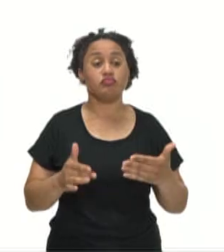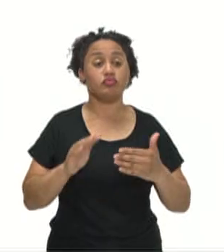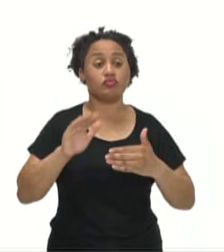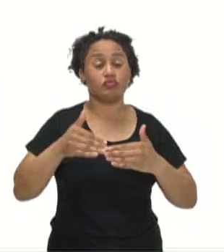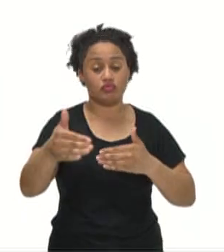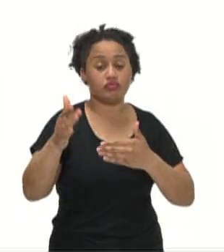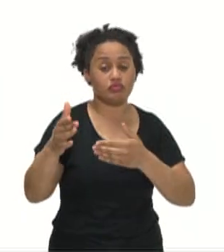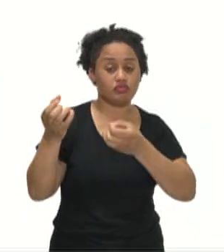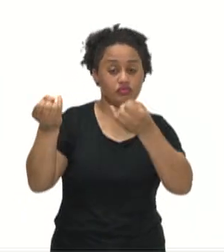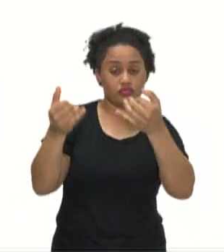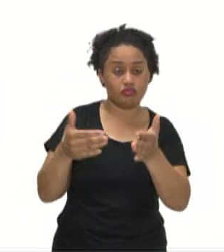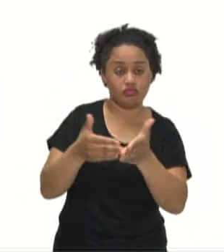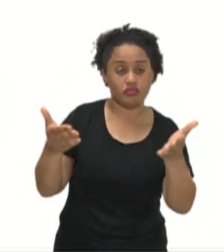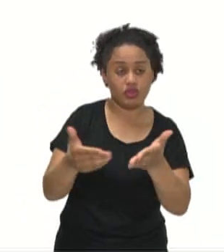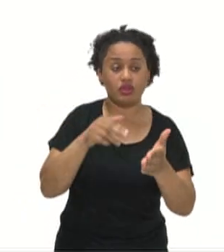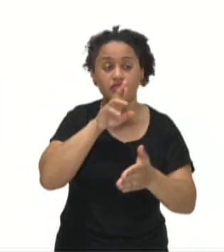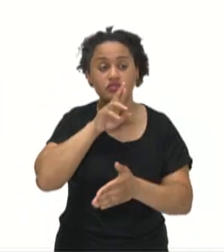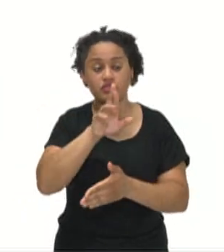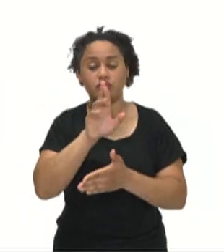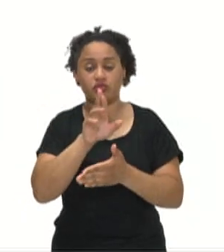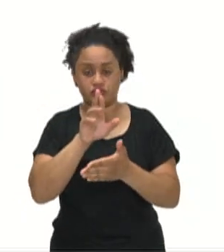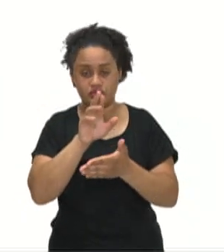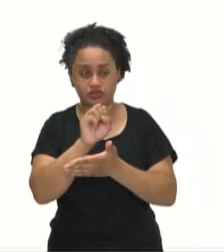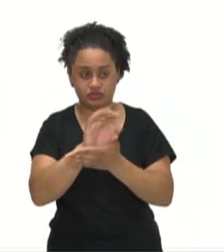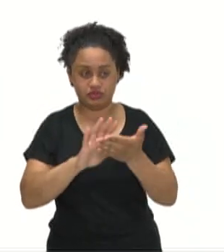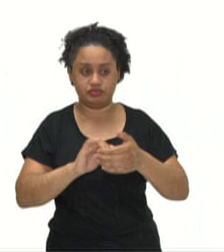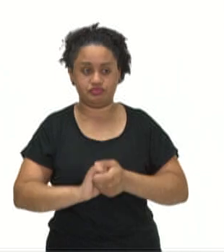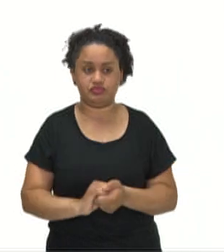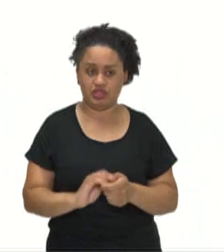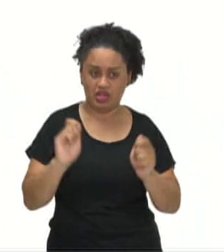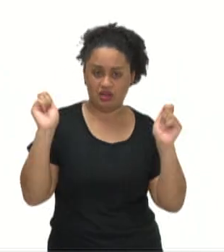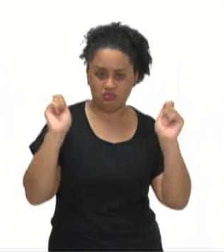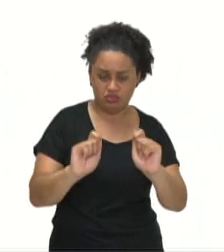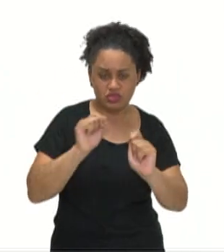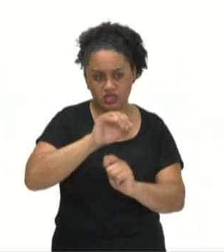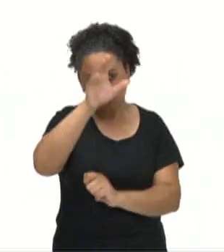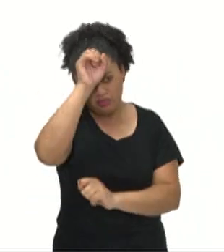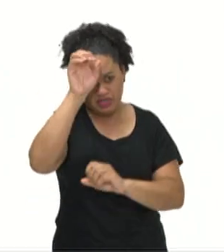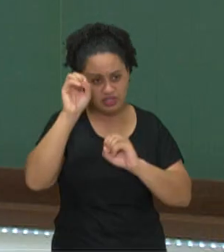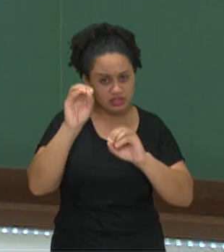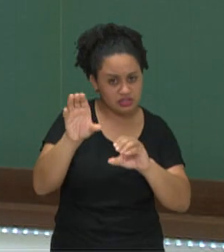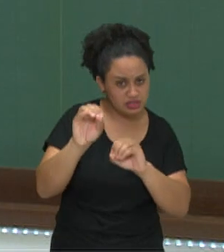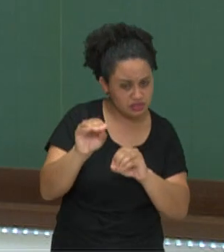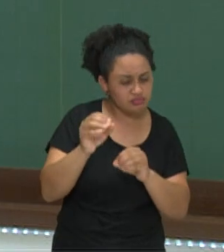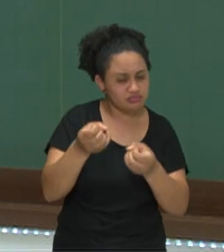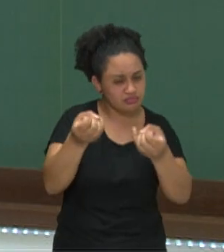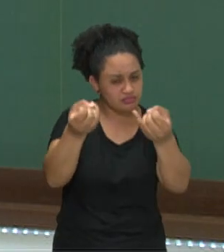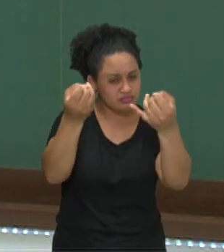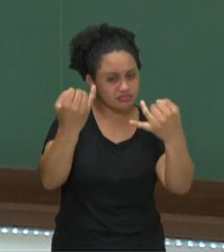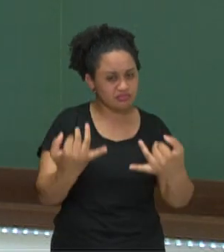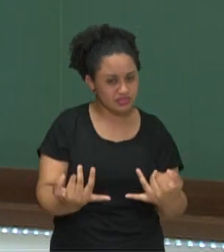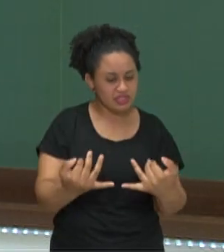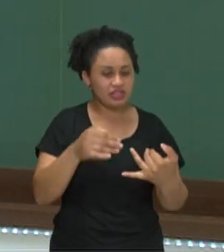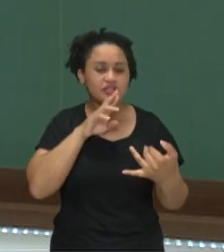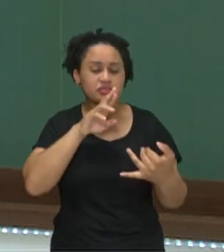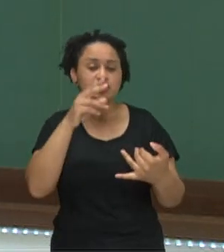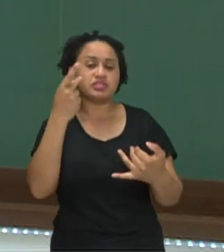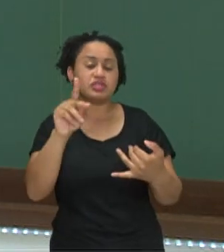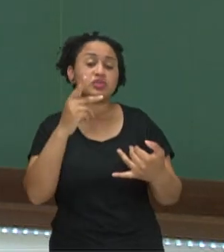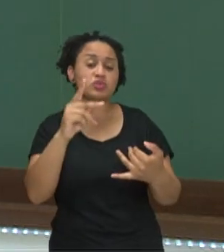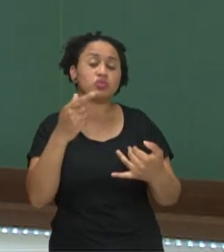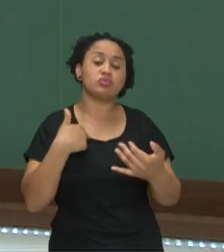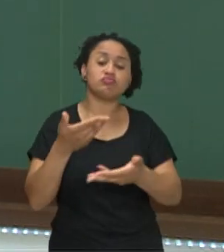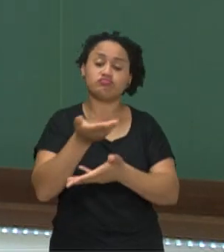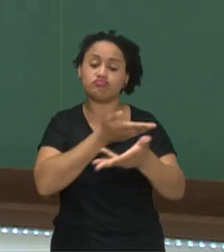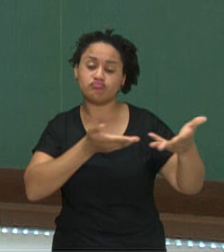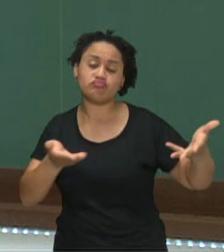da aula, responda essa nossa atividade, né? É possível aprender ensinando? Comente aí a sua resposta, né?